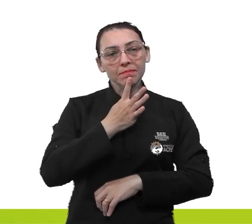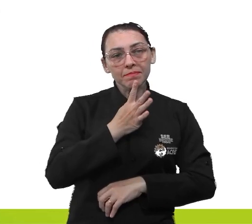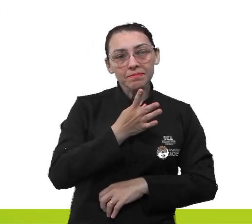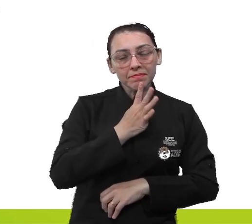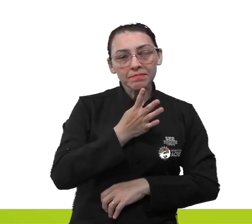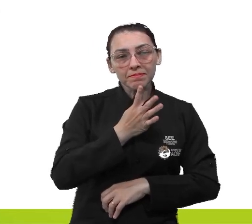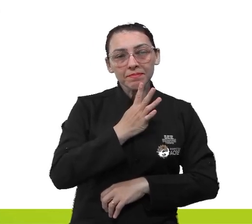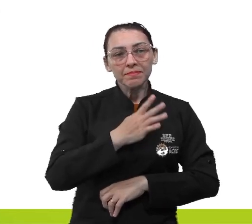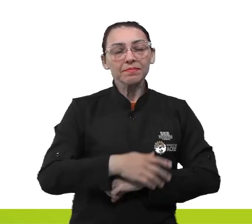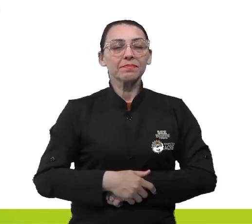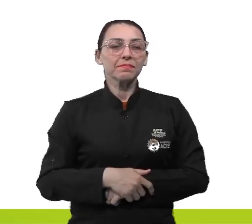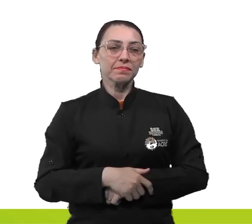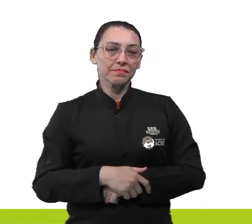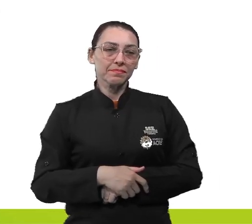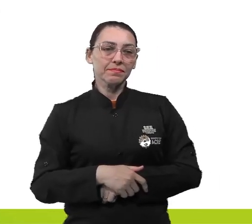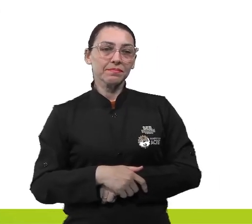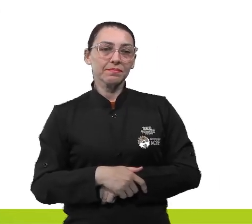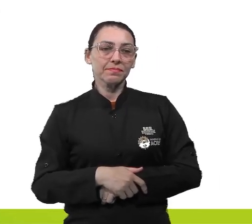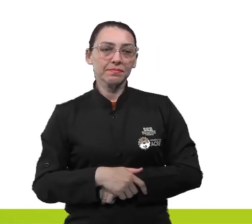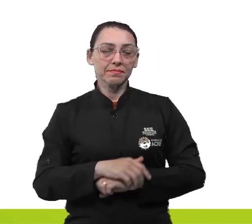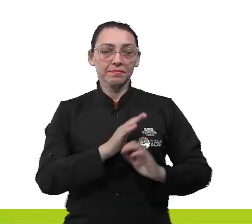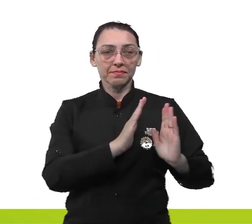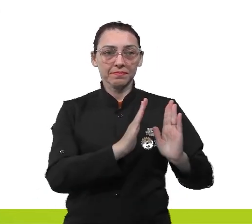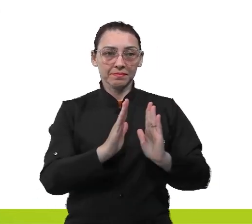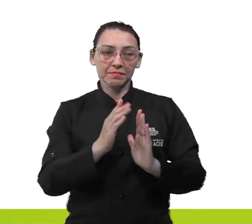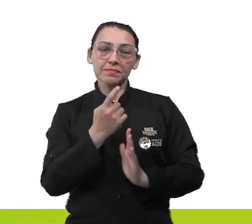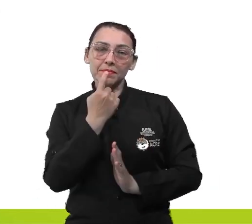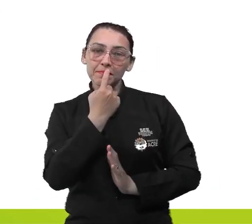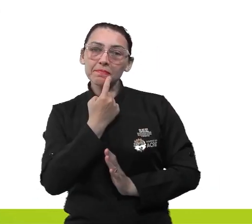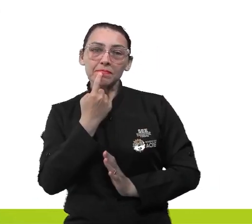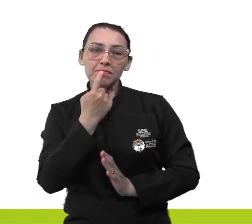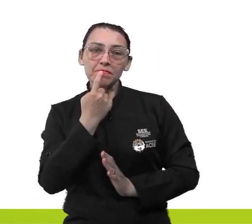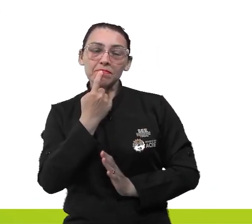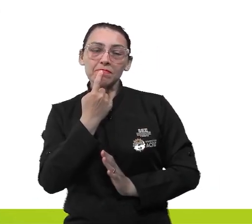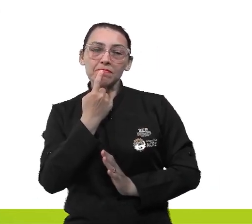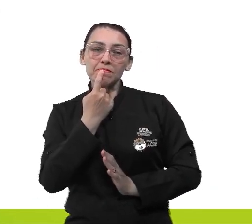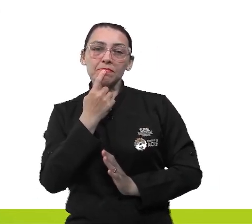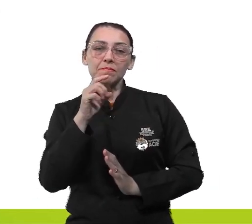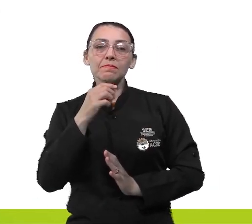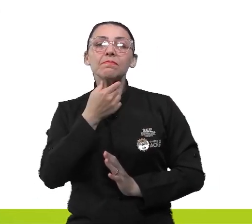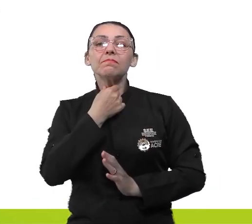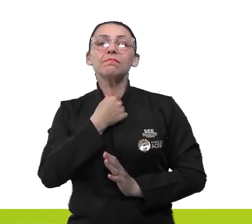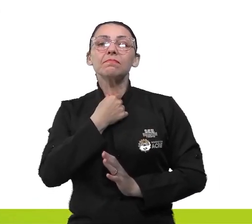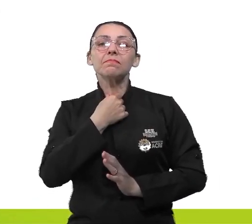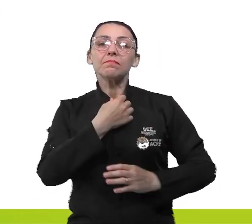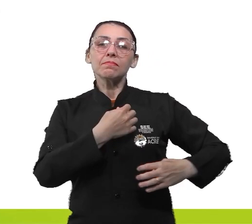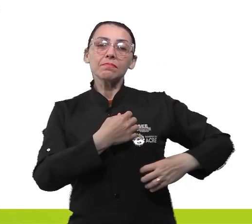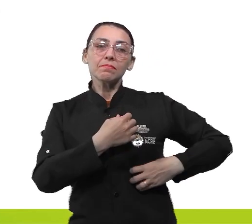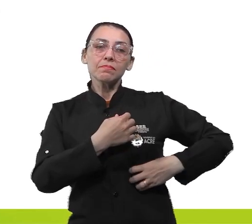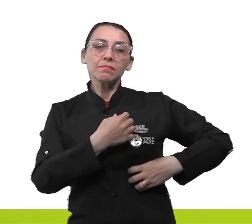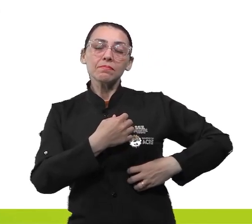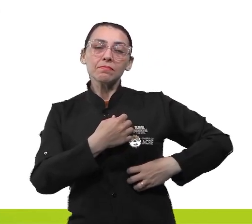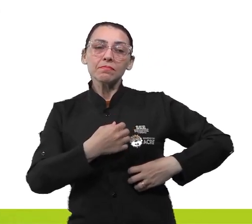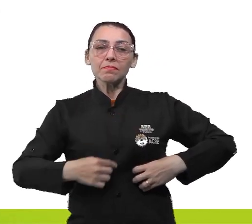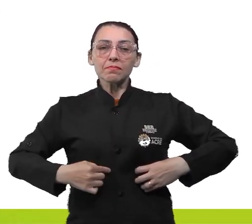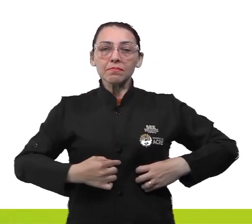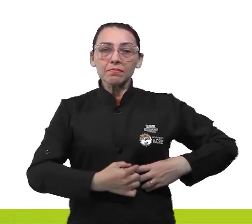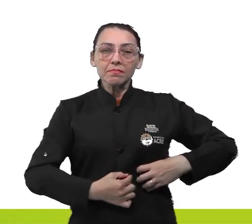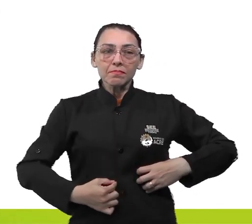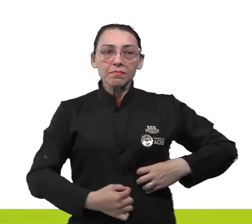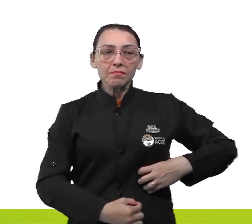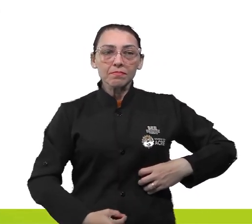né, cada etapa aí. É na boca? É no esôfago? É no estômago ou é no intestino